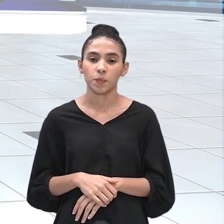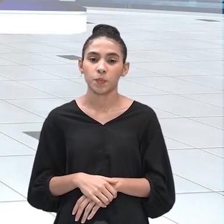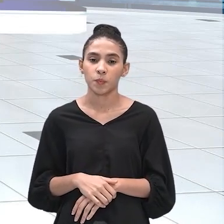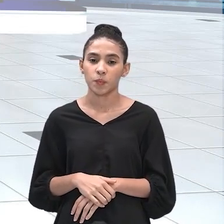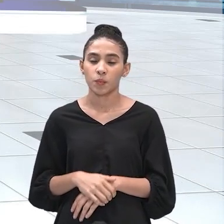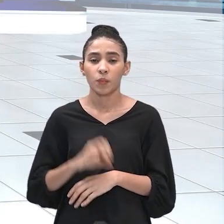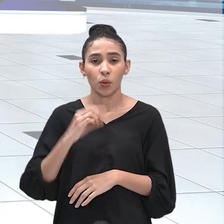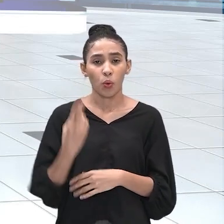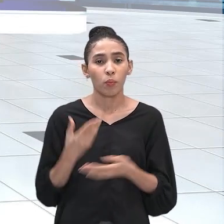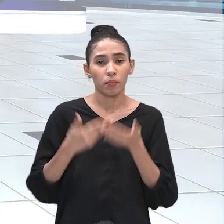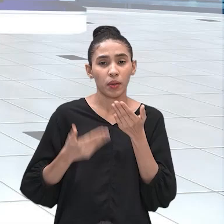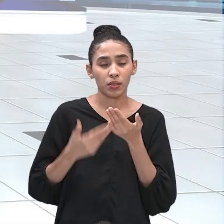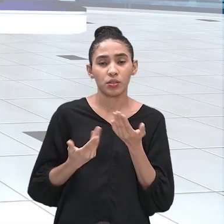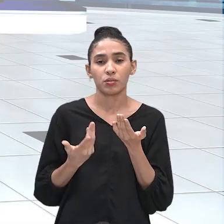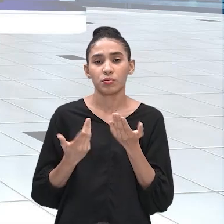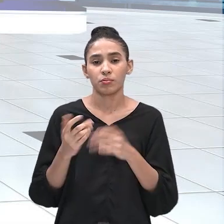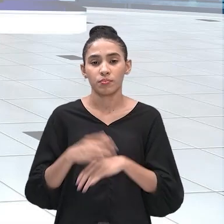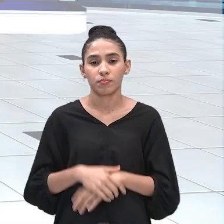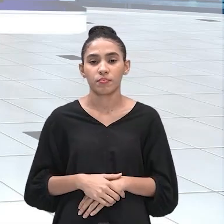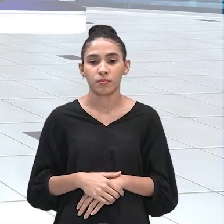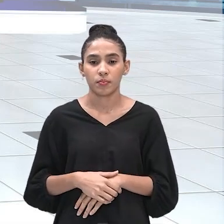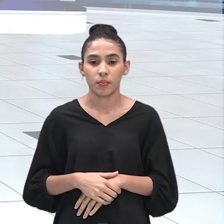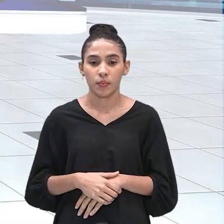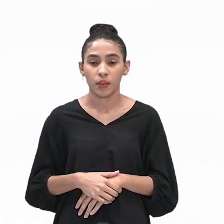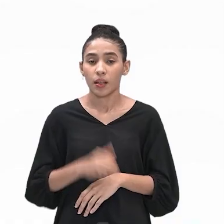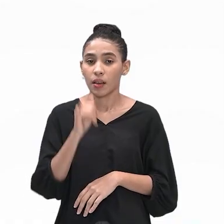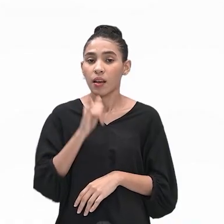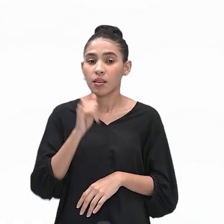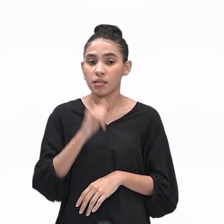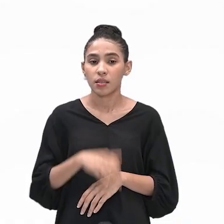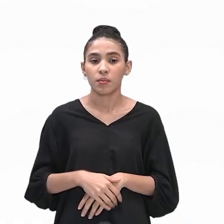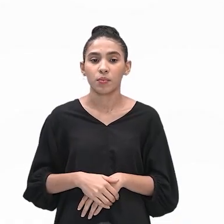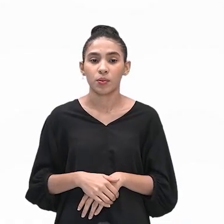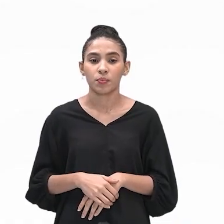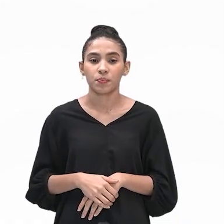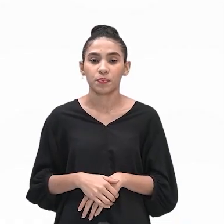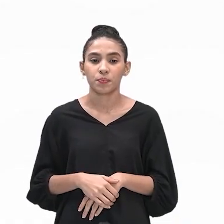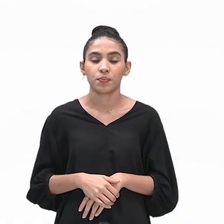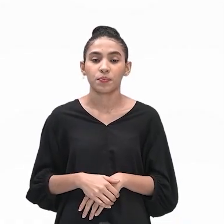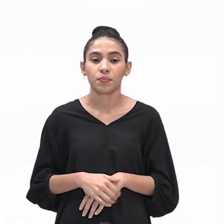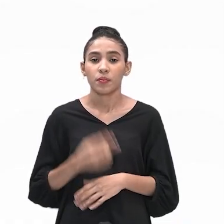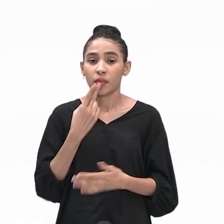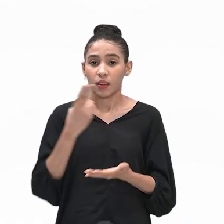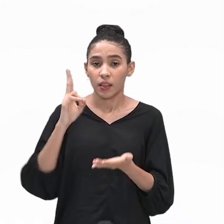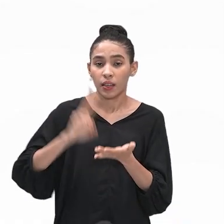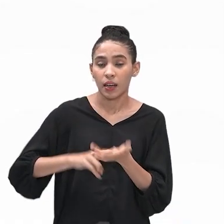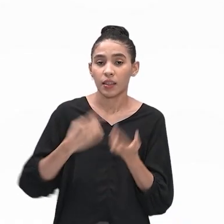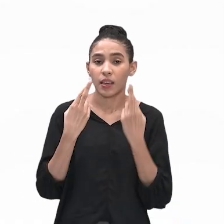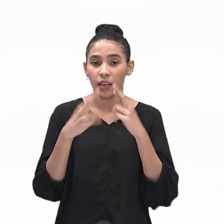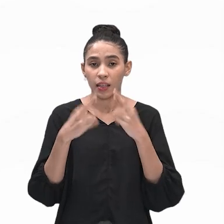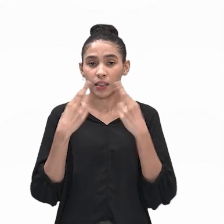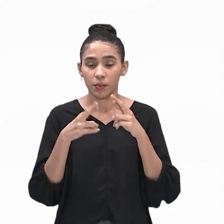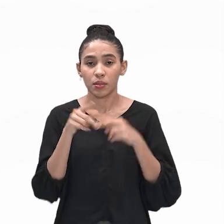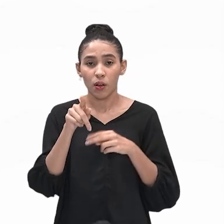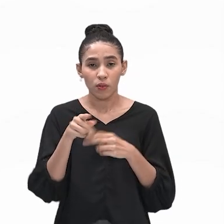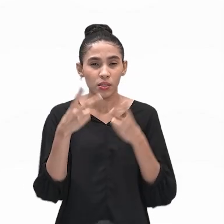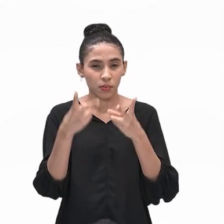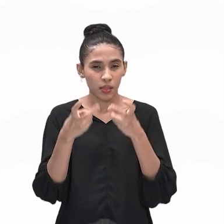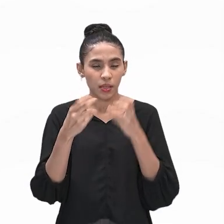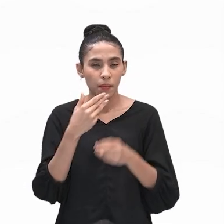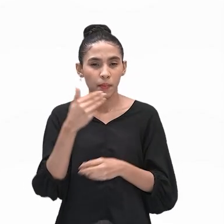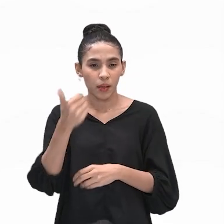feitos ou realizados no momento. Vamos ver agora um exemplo prático, tá, de uma carta de reclamação, vocês vão poder perceber